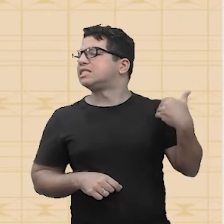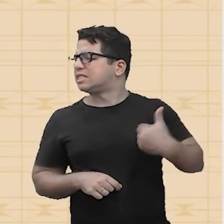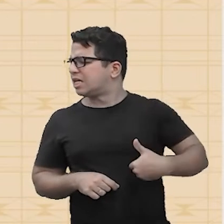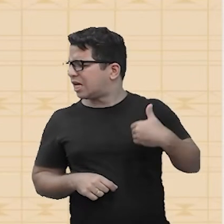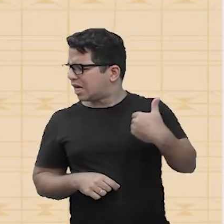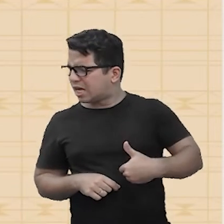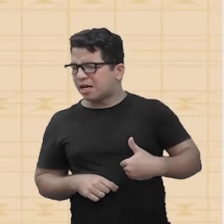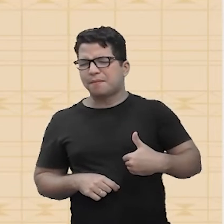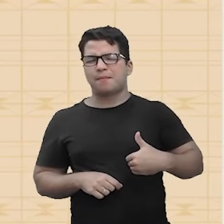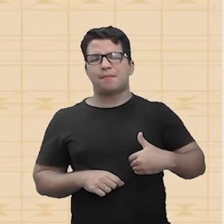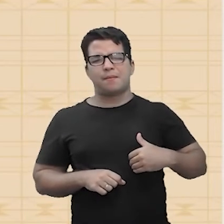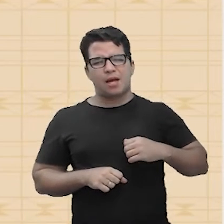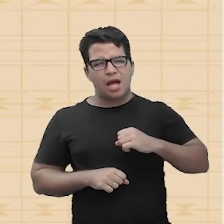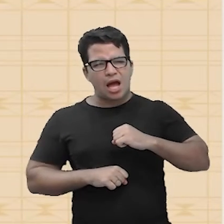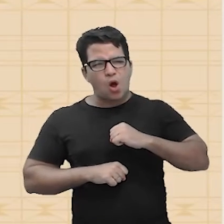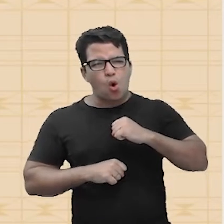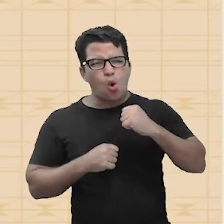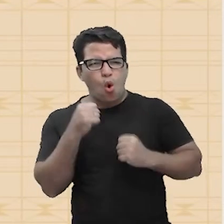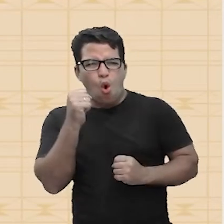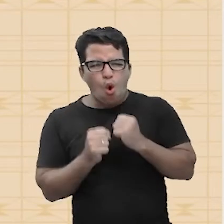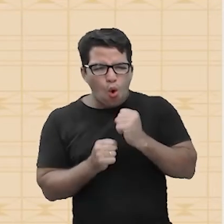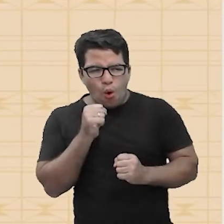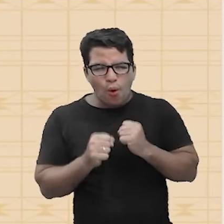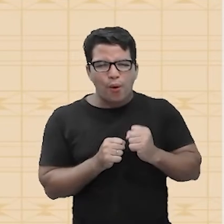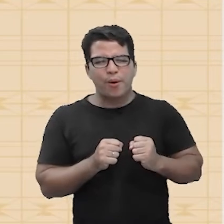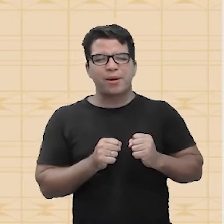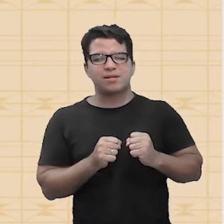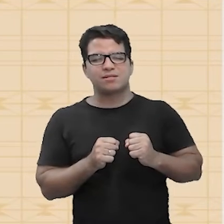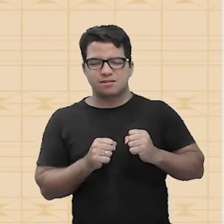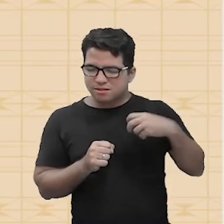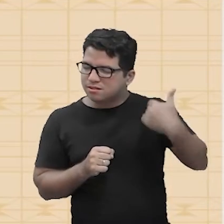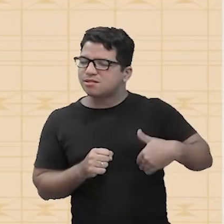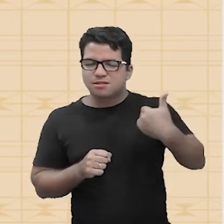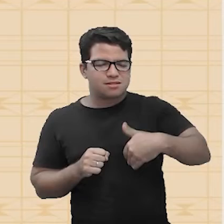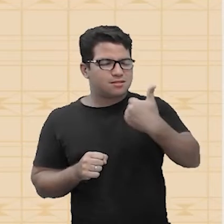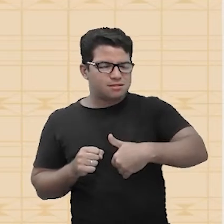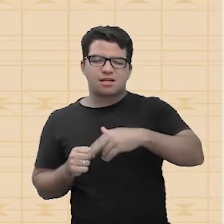Rise, run, rest, repeat. Rise, run, rest, repeat.